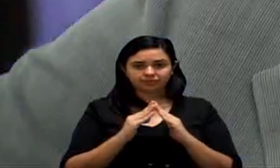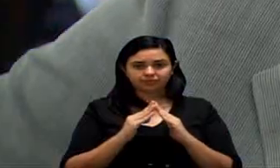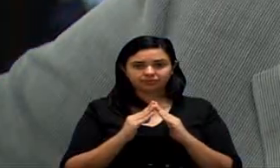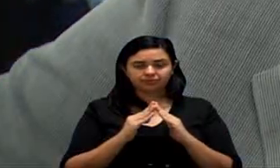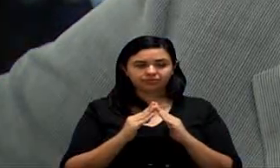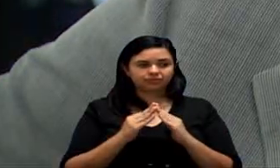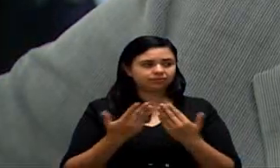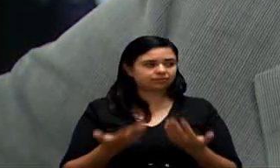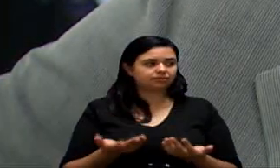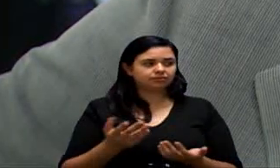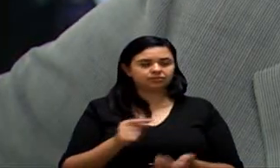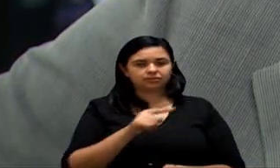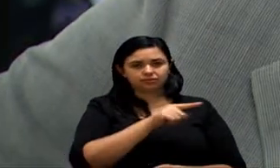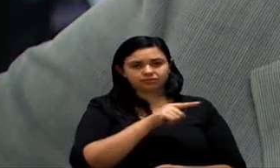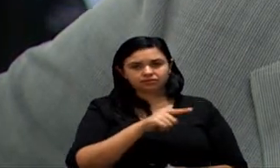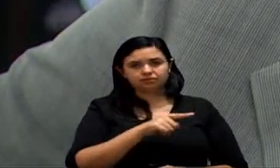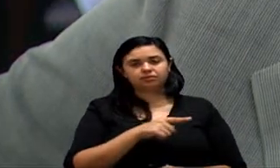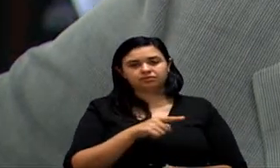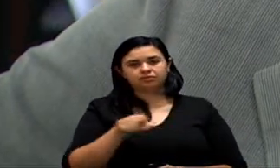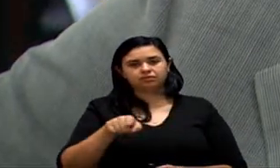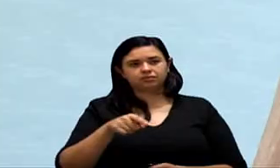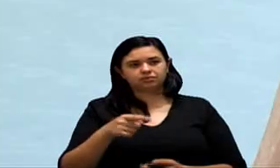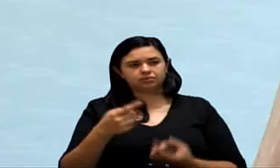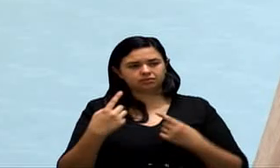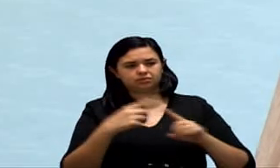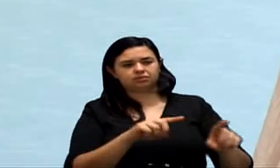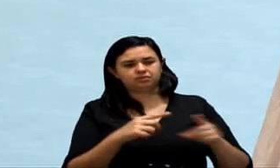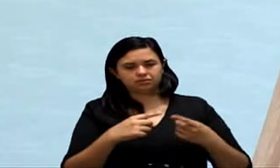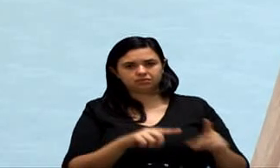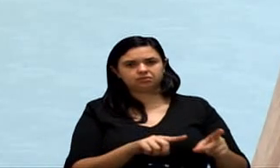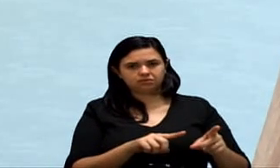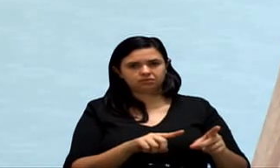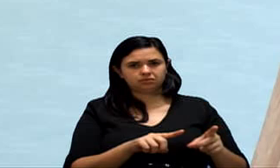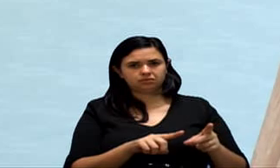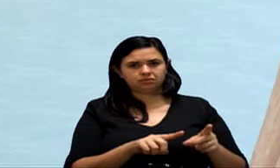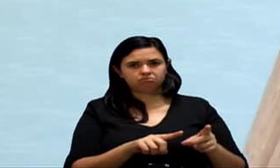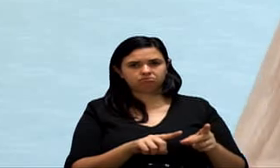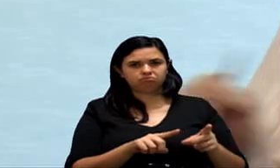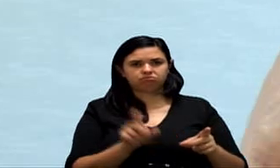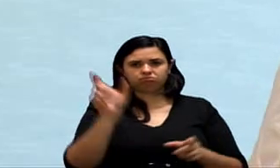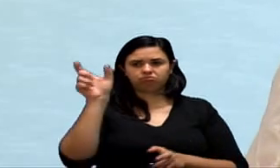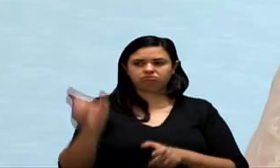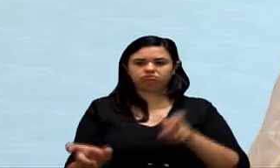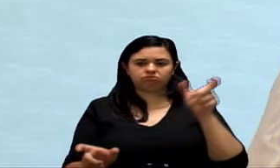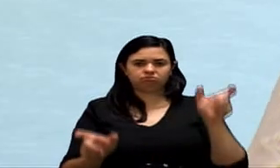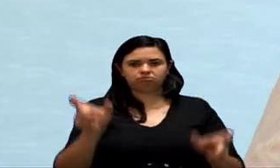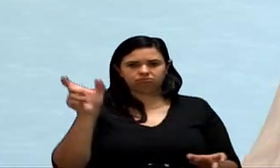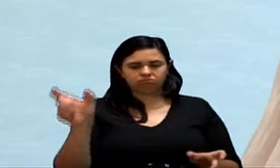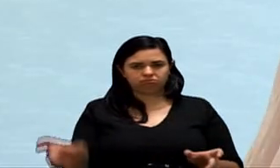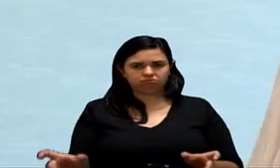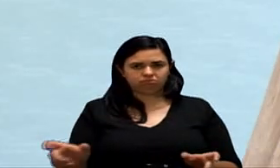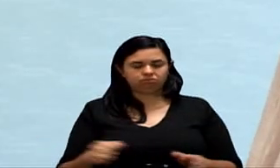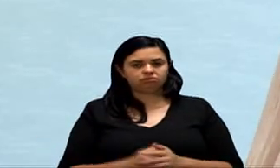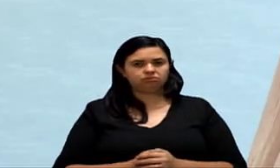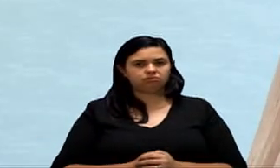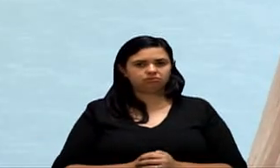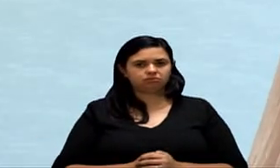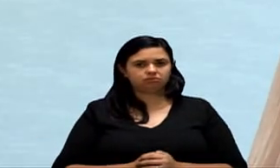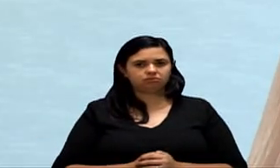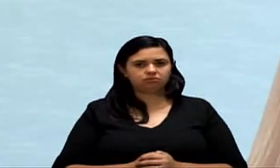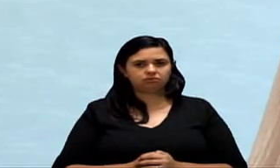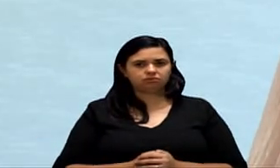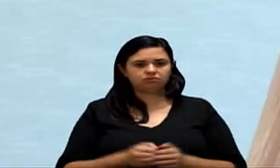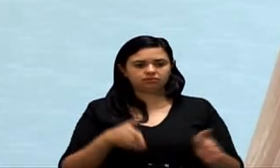A origem do agressor, 131 casos nesses 3 meses, janeiro, fevereiro e março,